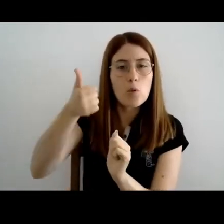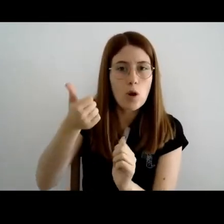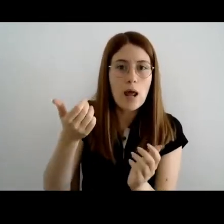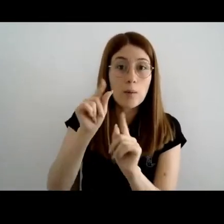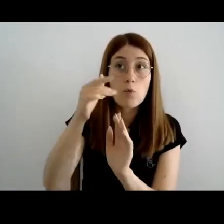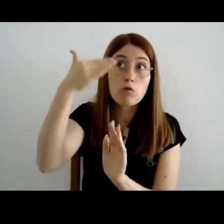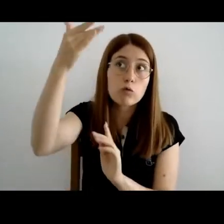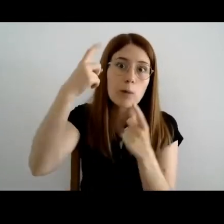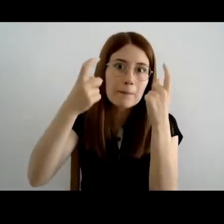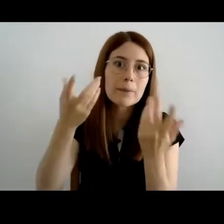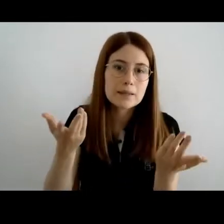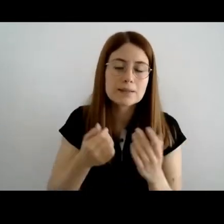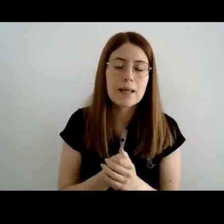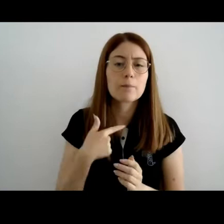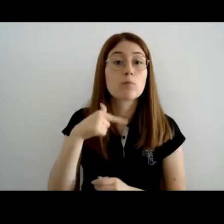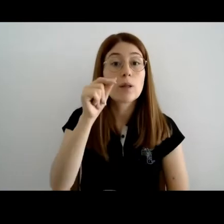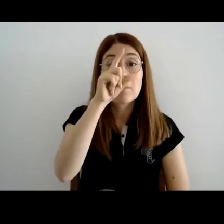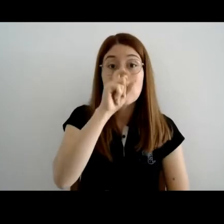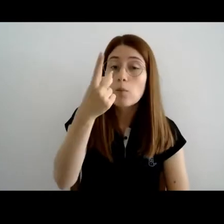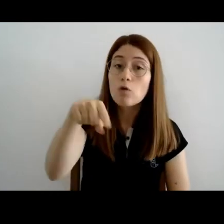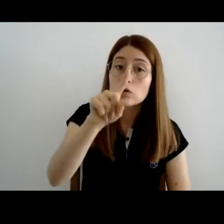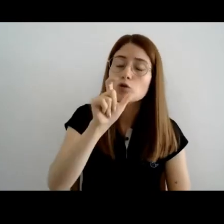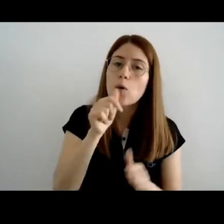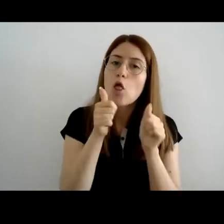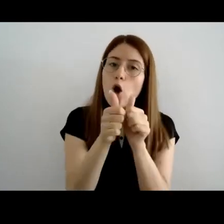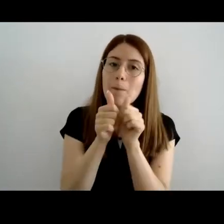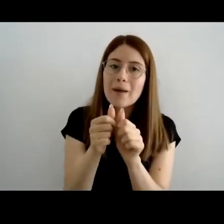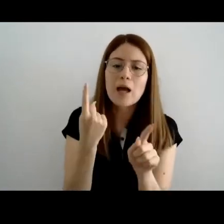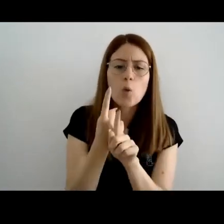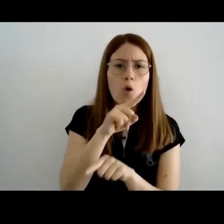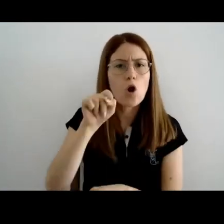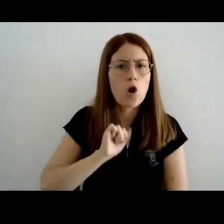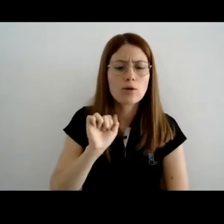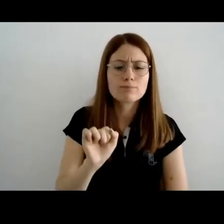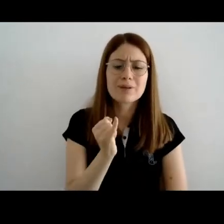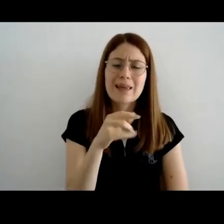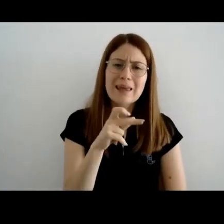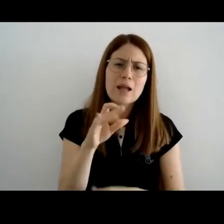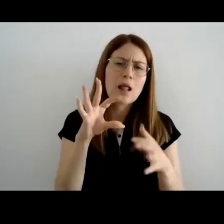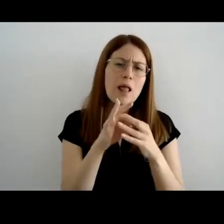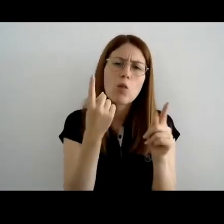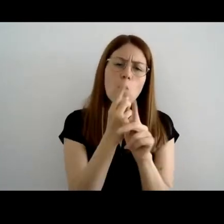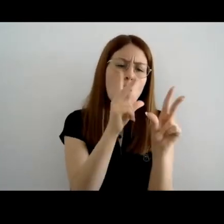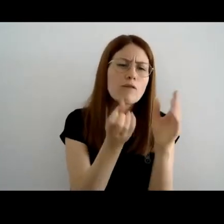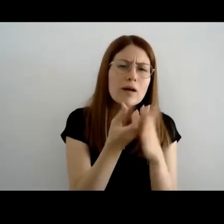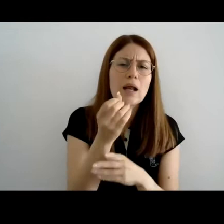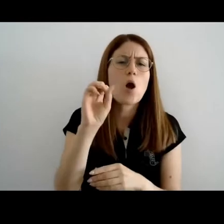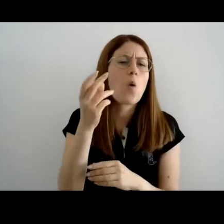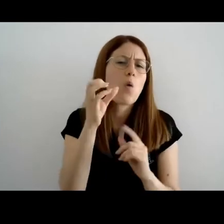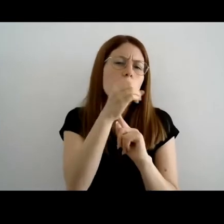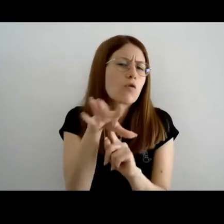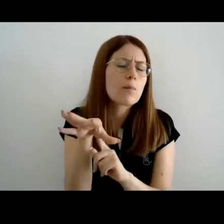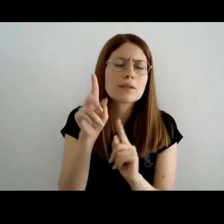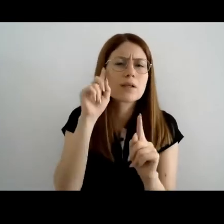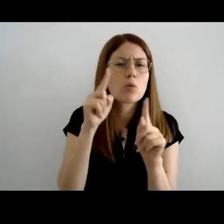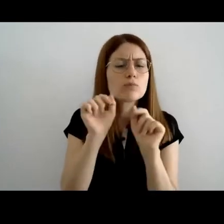poderão sempre acompanhar e saber mais sobre estas e outras iniciativas do INA, quer na área da inovação, quer no que respeita à área formativa, para a